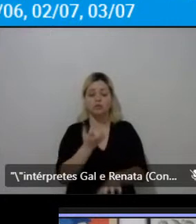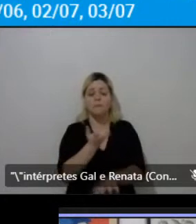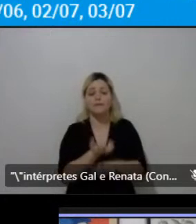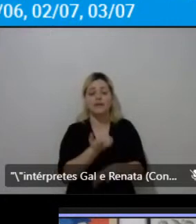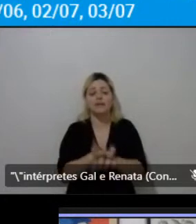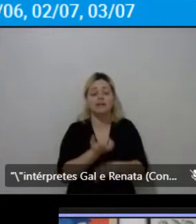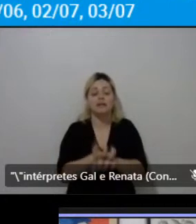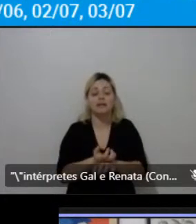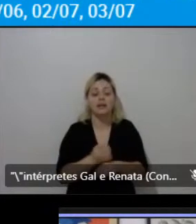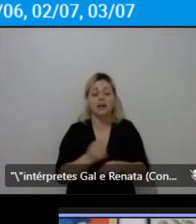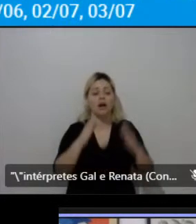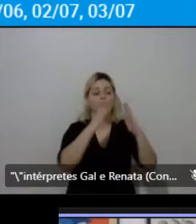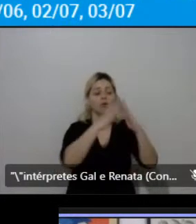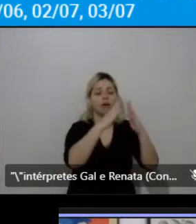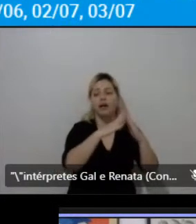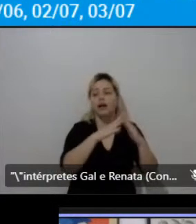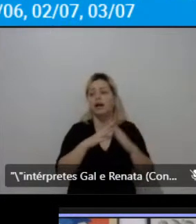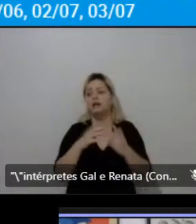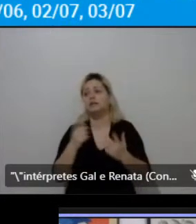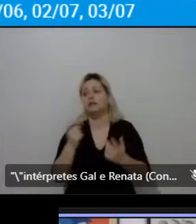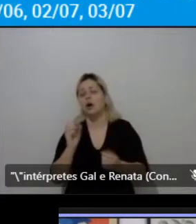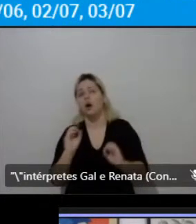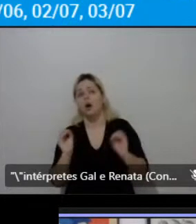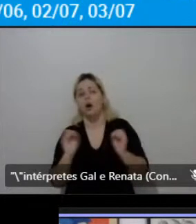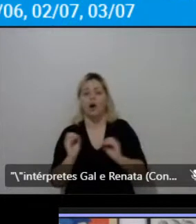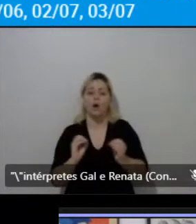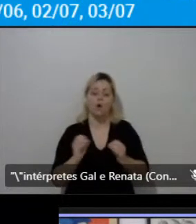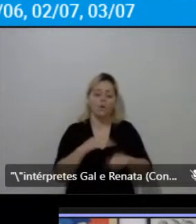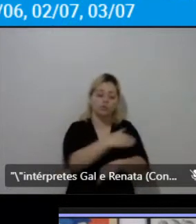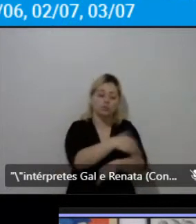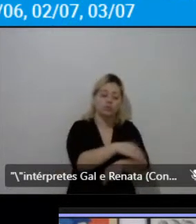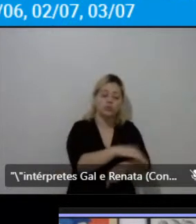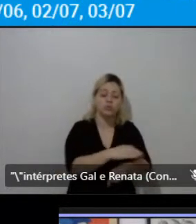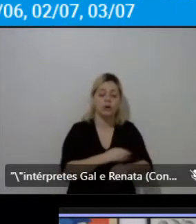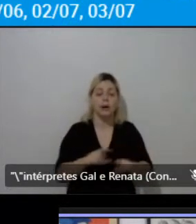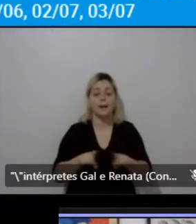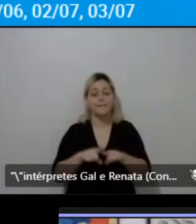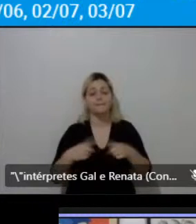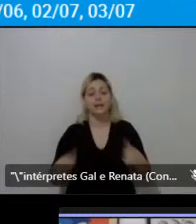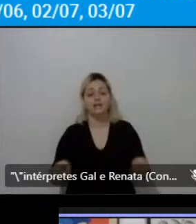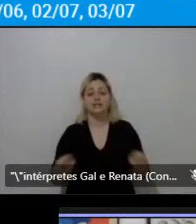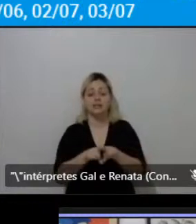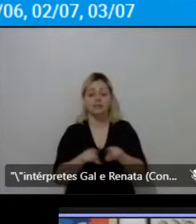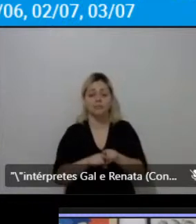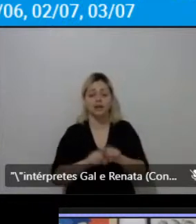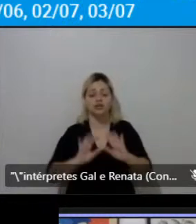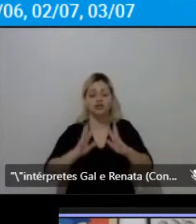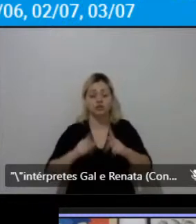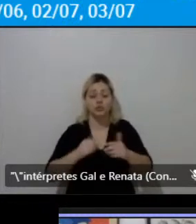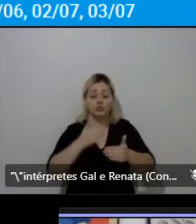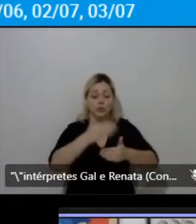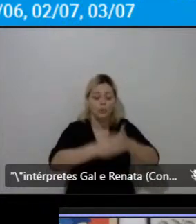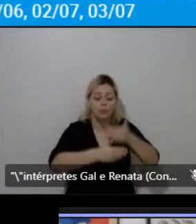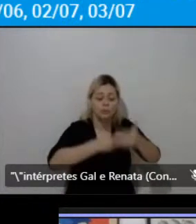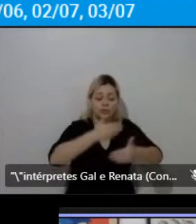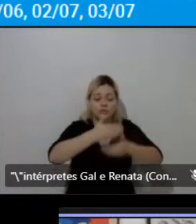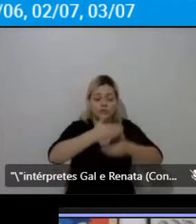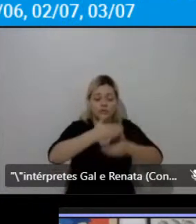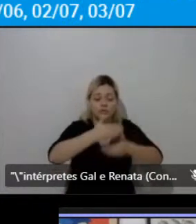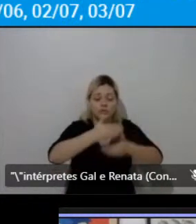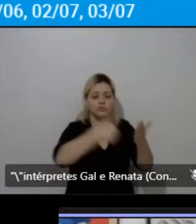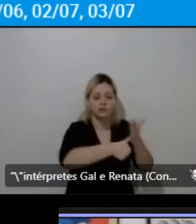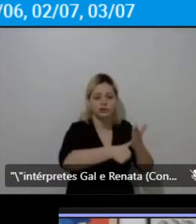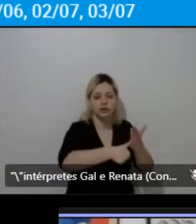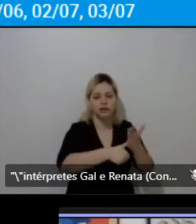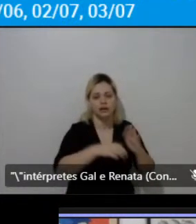materialidade, né, do acesso à moradia ou do uso da rua, mas também de um processo identitário, né? Então, a periferia, ela